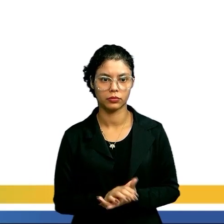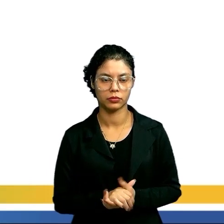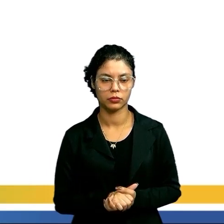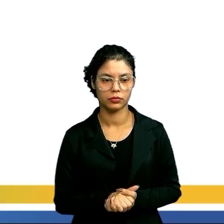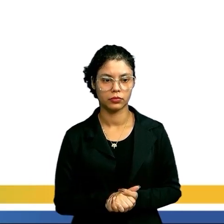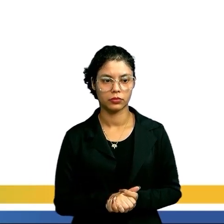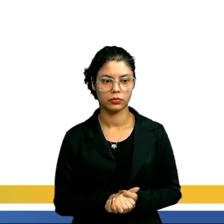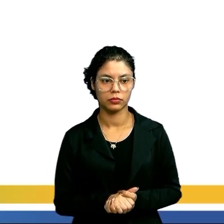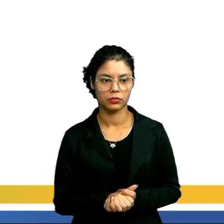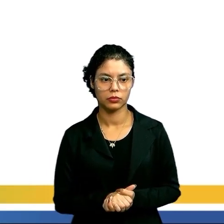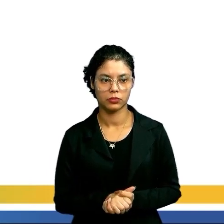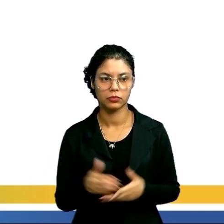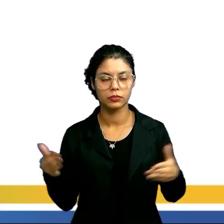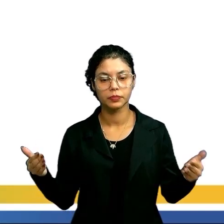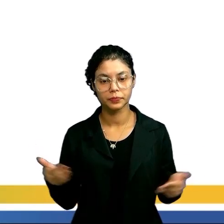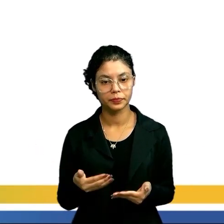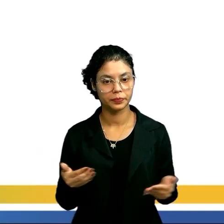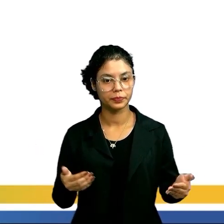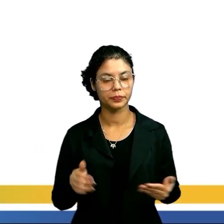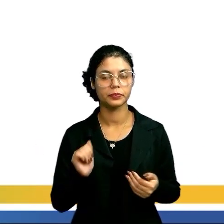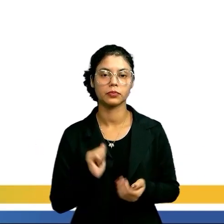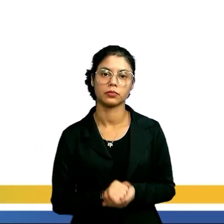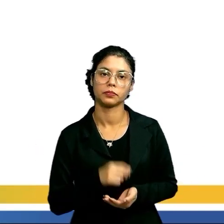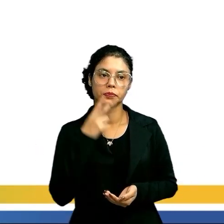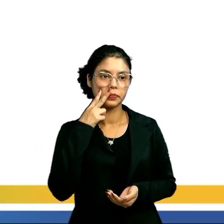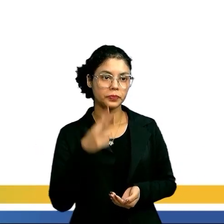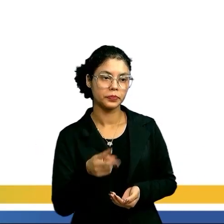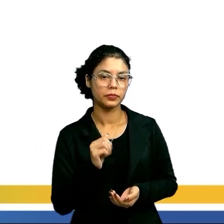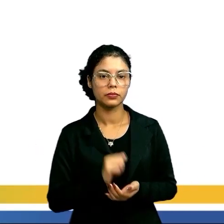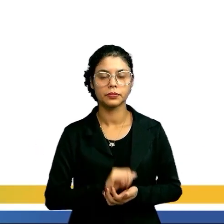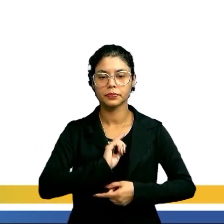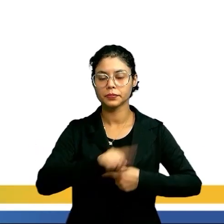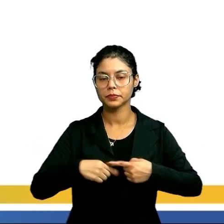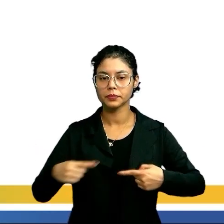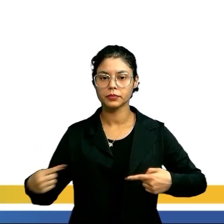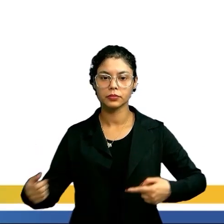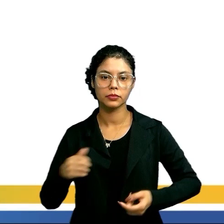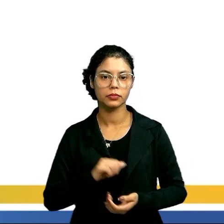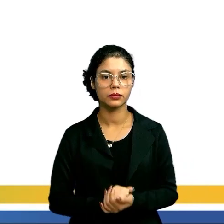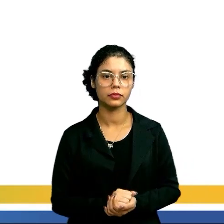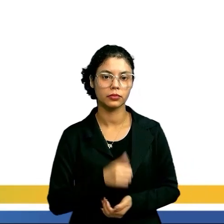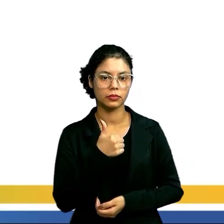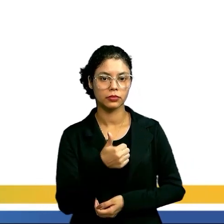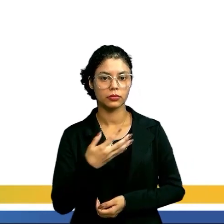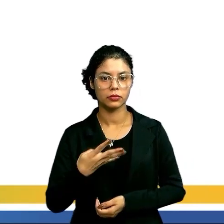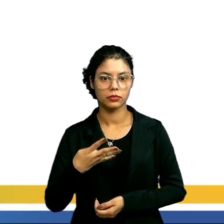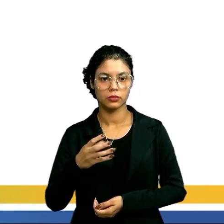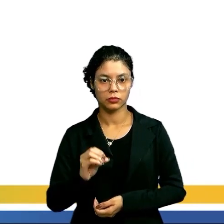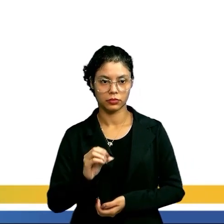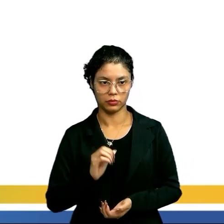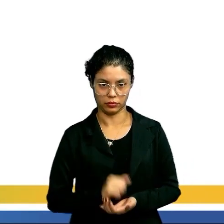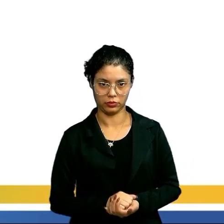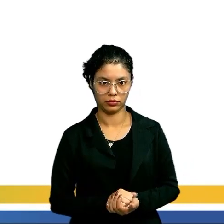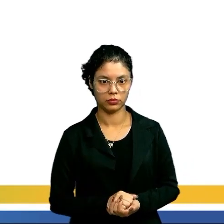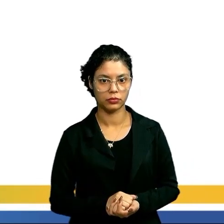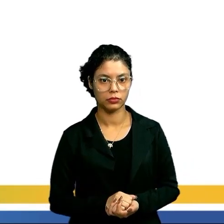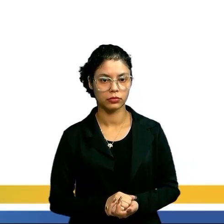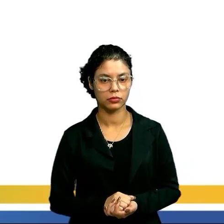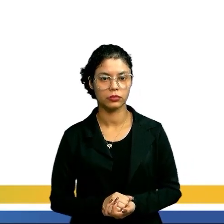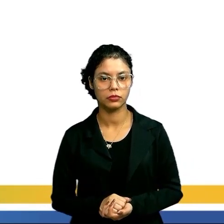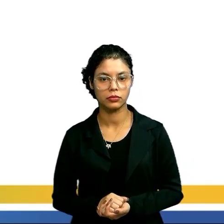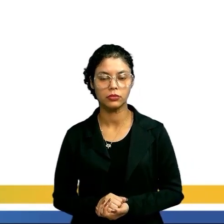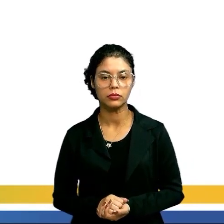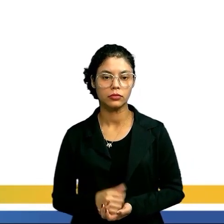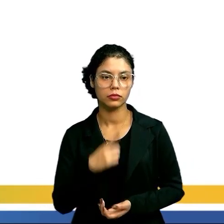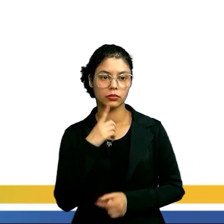transformação. Então agora, nós temos aí na página do nosso livro didático, a página 139, a página